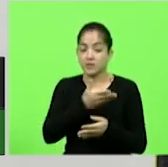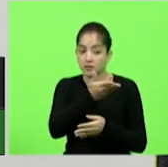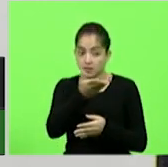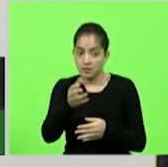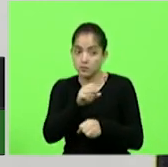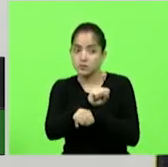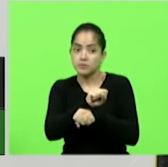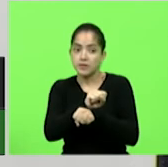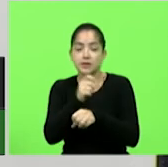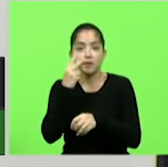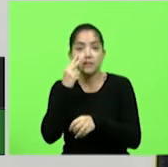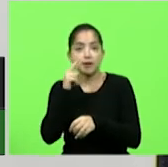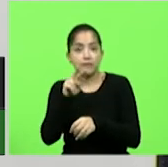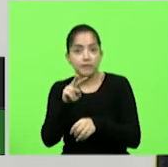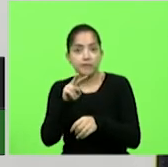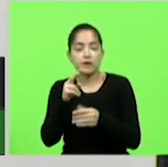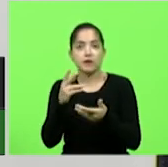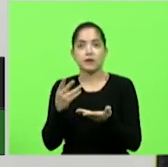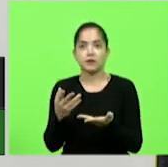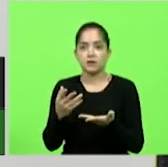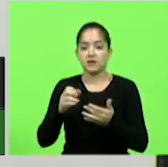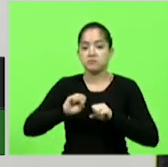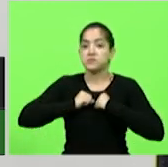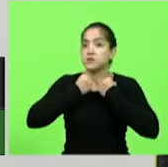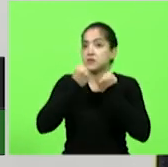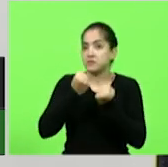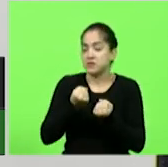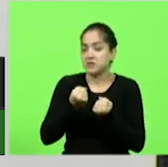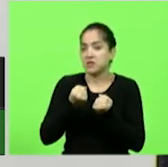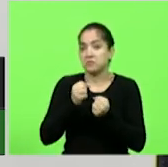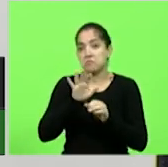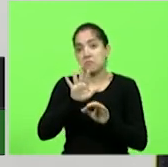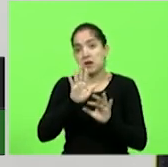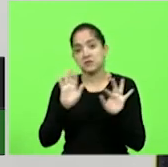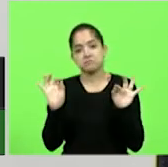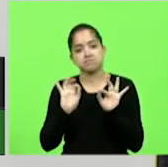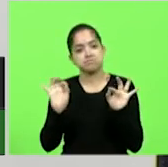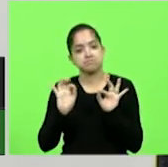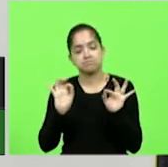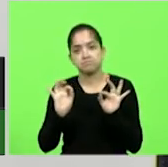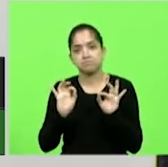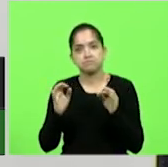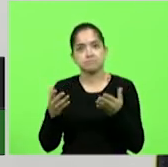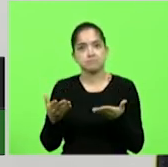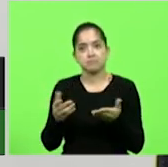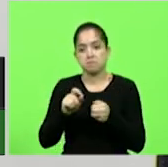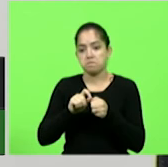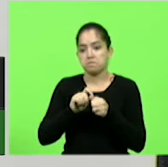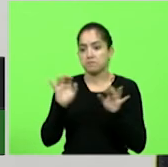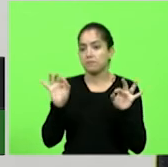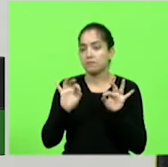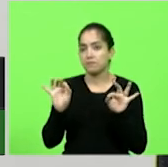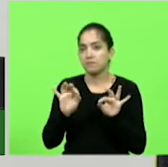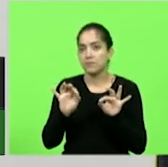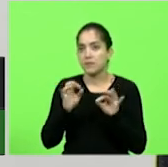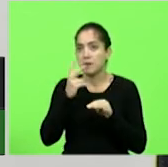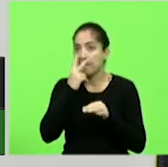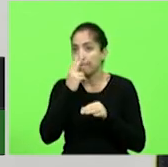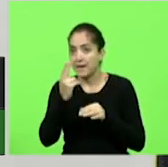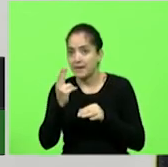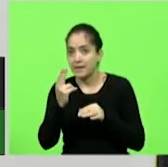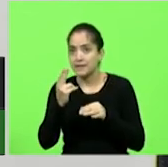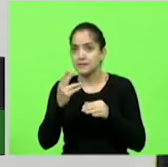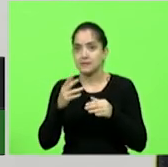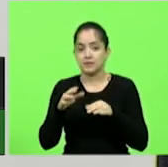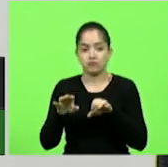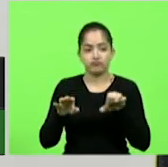entrarem com defesa, mas não fizeram nada. Até porque parece que quando não é alguém da